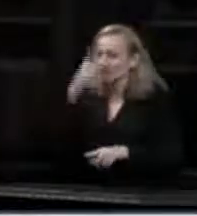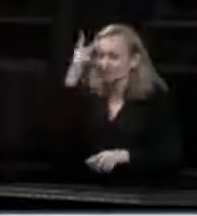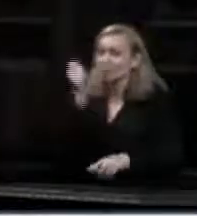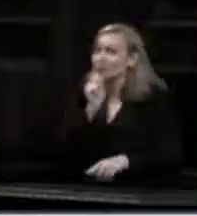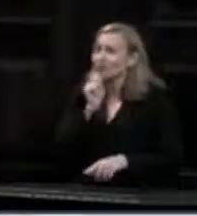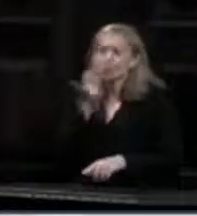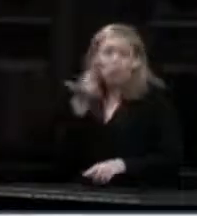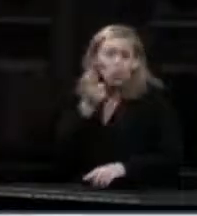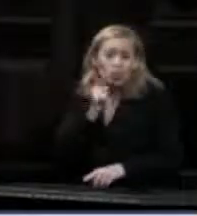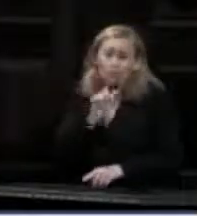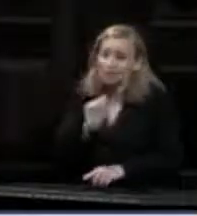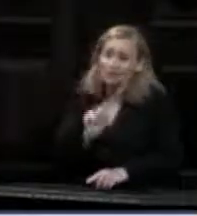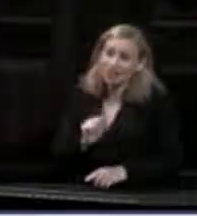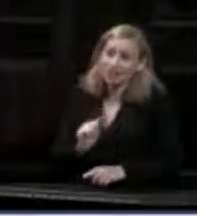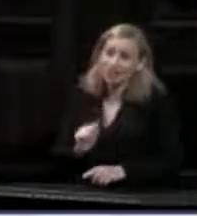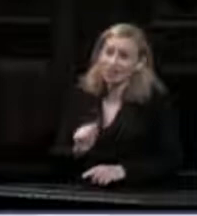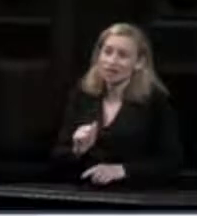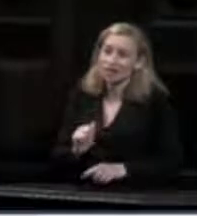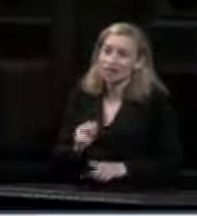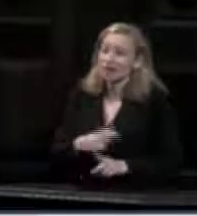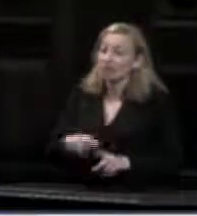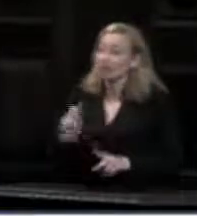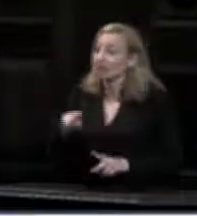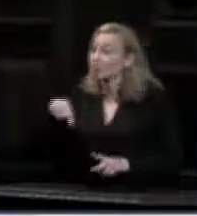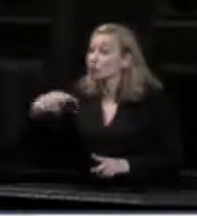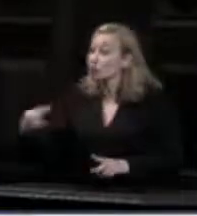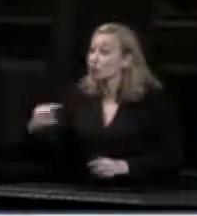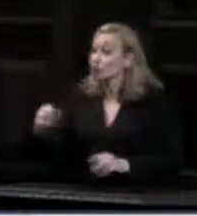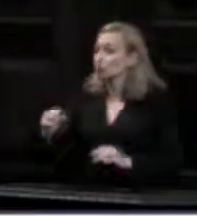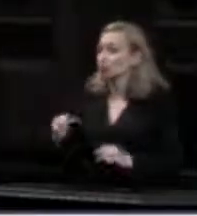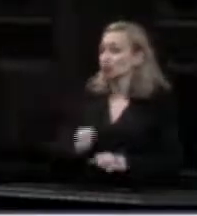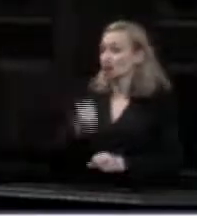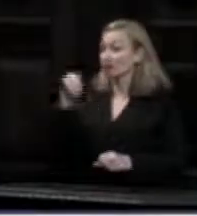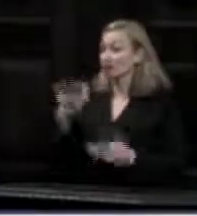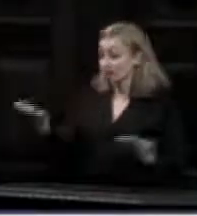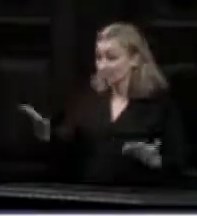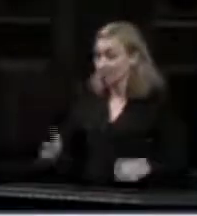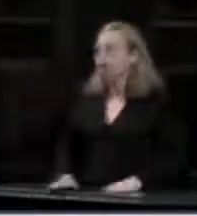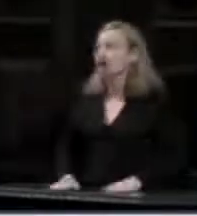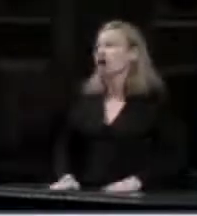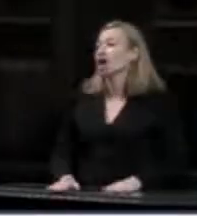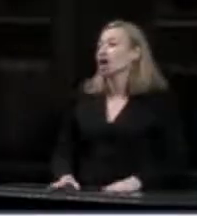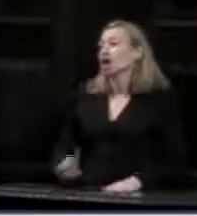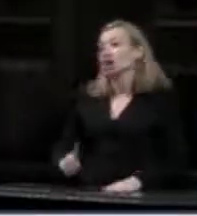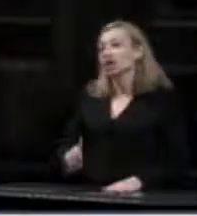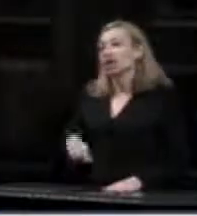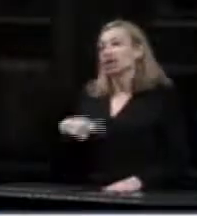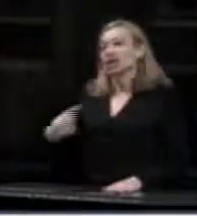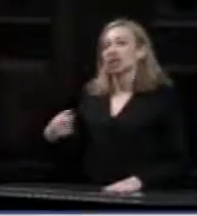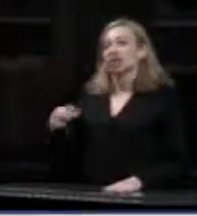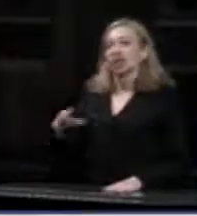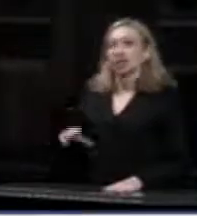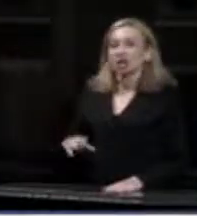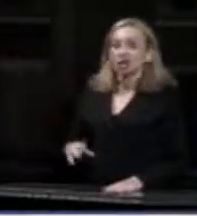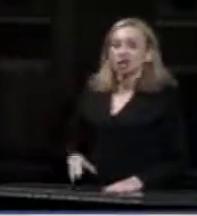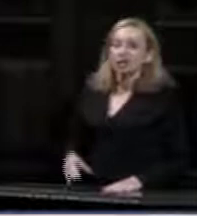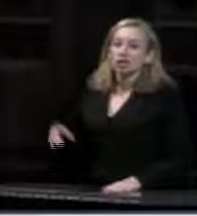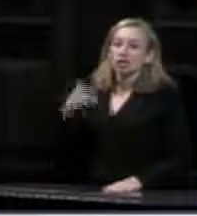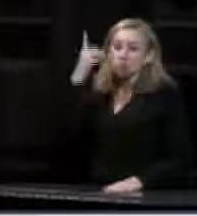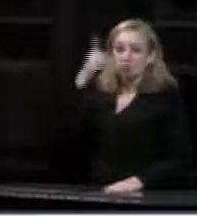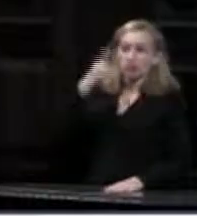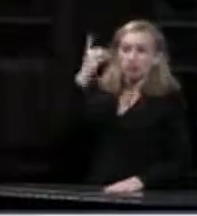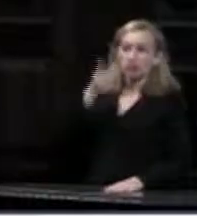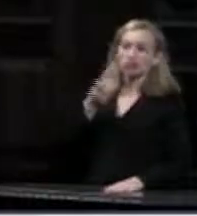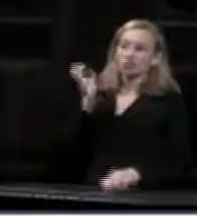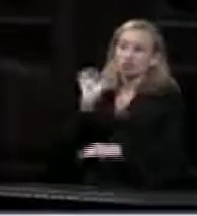campanha hora e as candidaturas de deputado estadual não